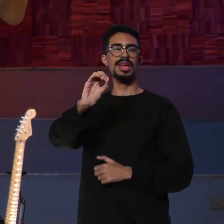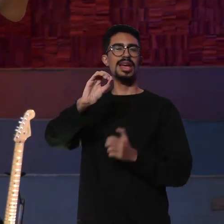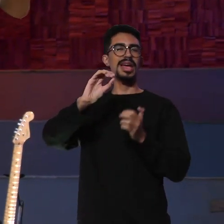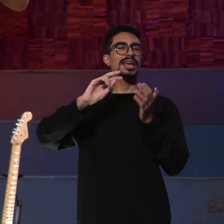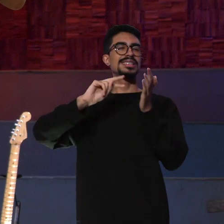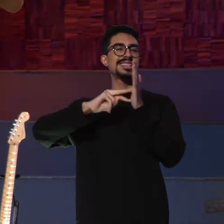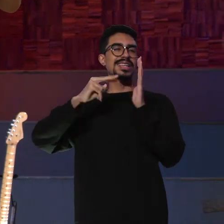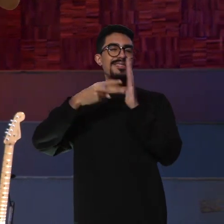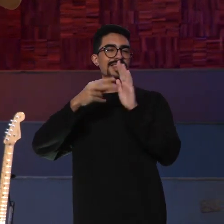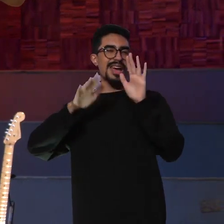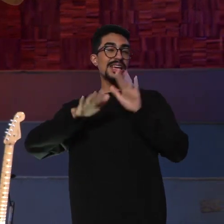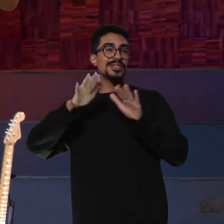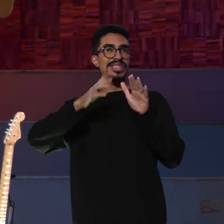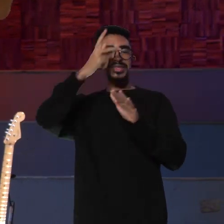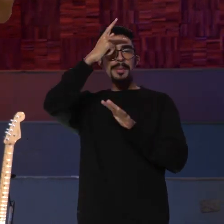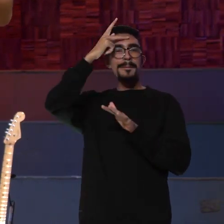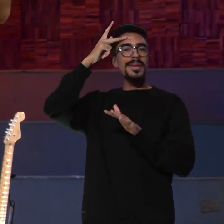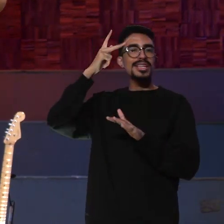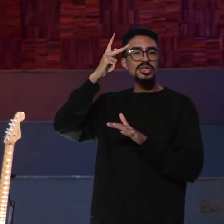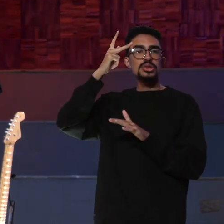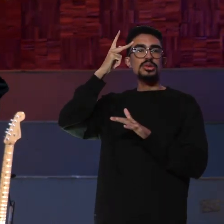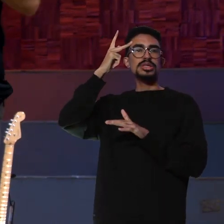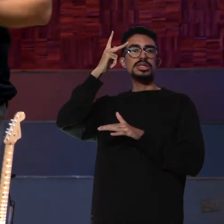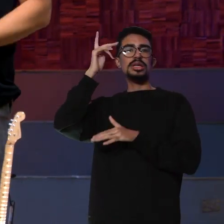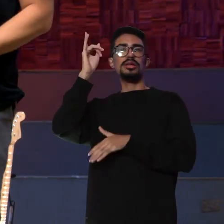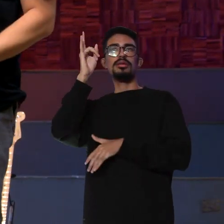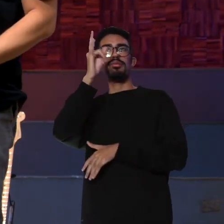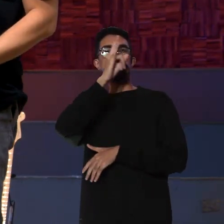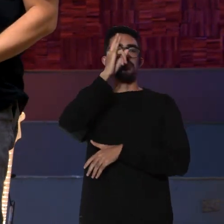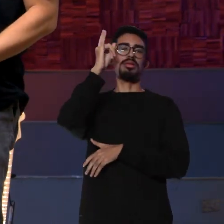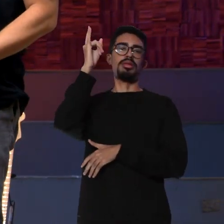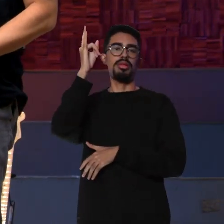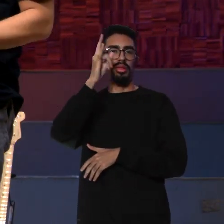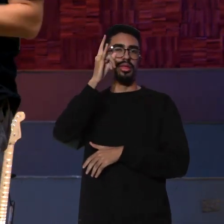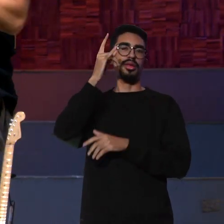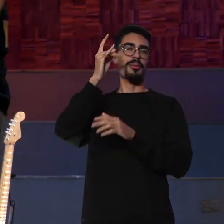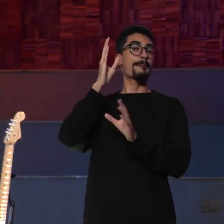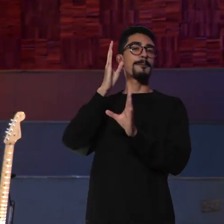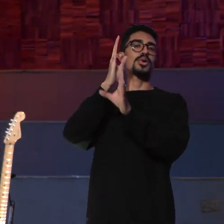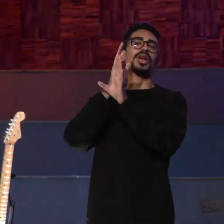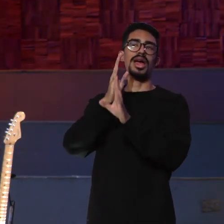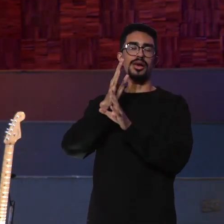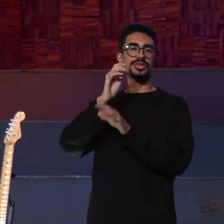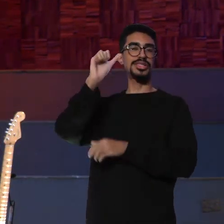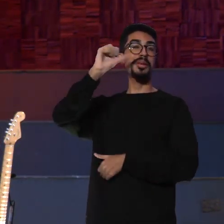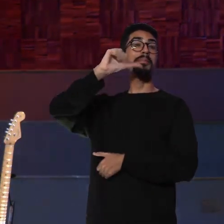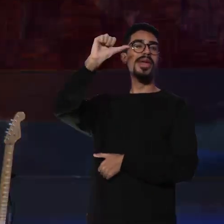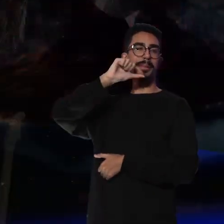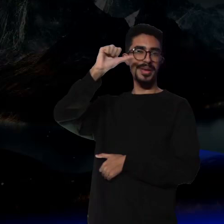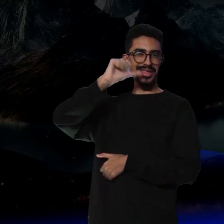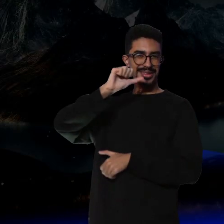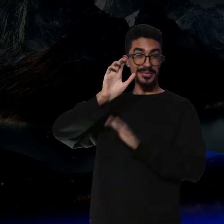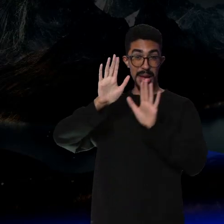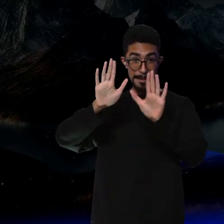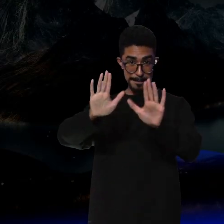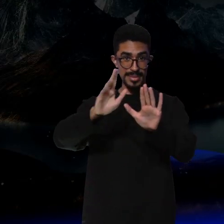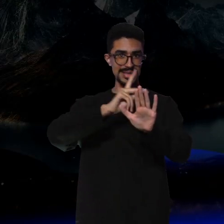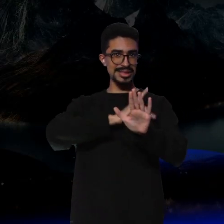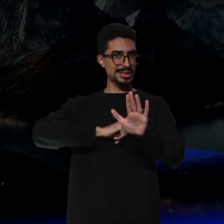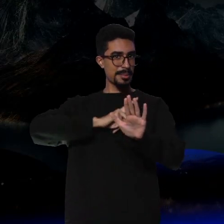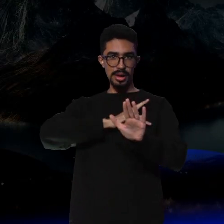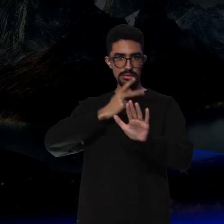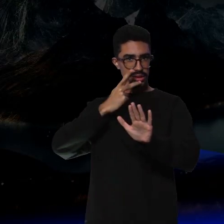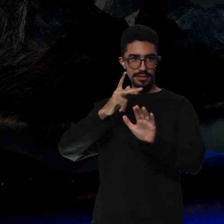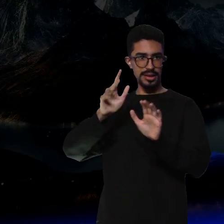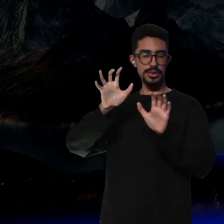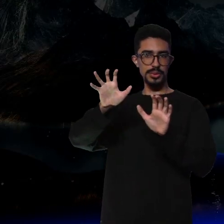algum tipo de substância, seja ela alcoólica ou outro tipo de substância até. O que Paulo está dizendo não tem a ver com isso. O que Paulo está dizendo é